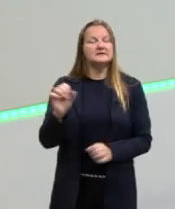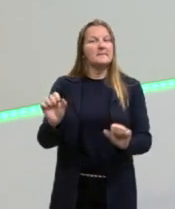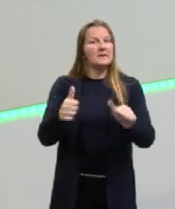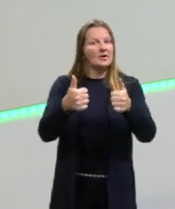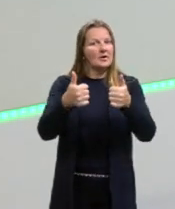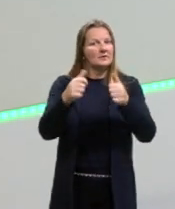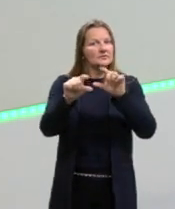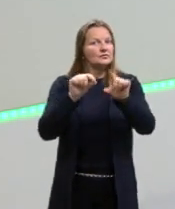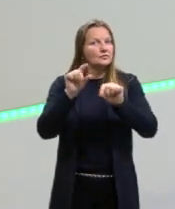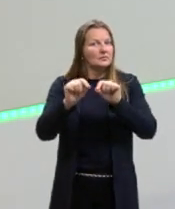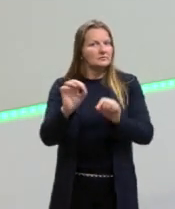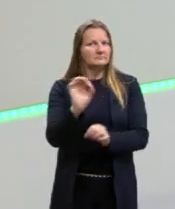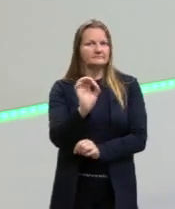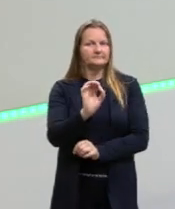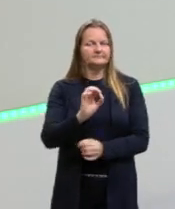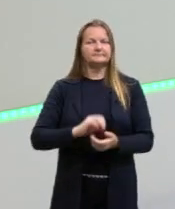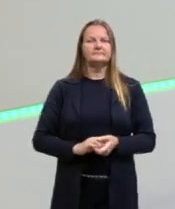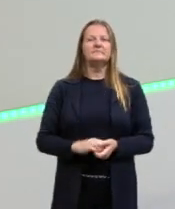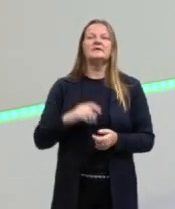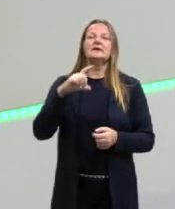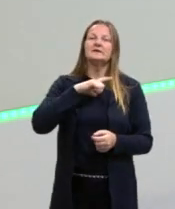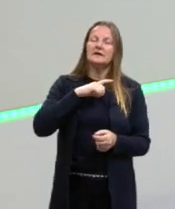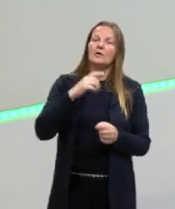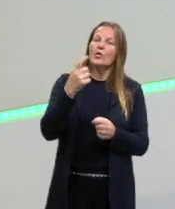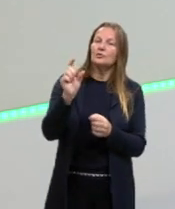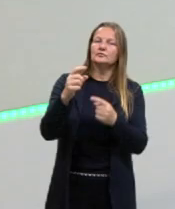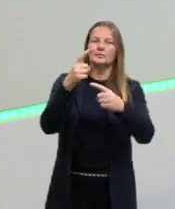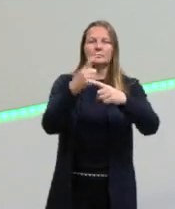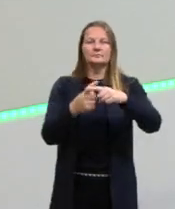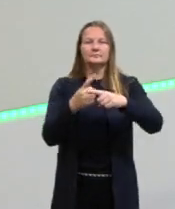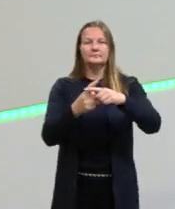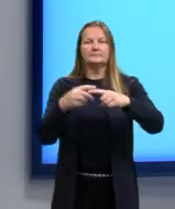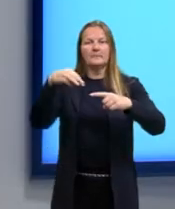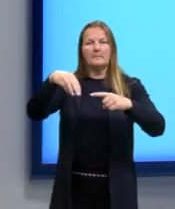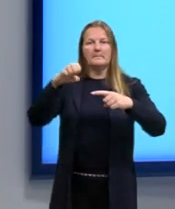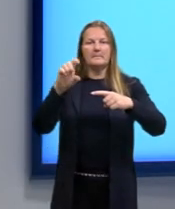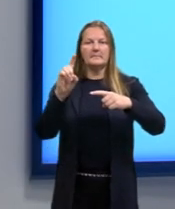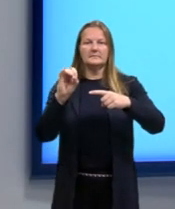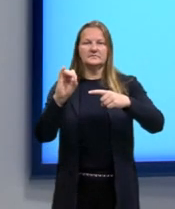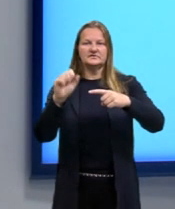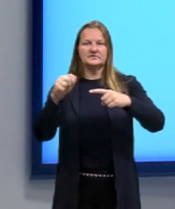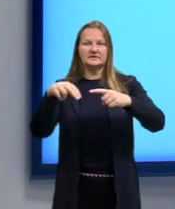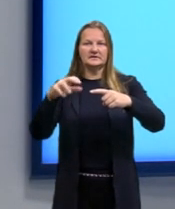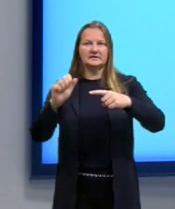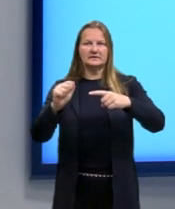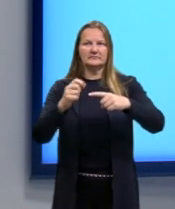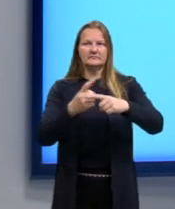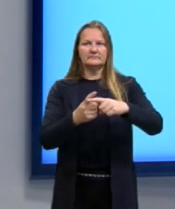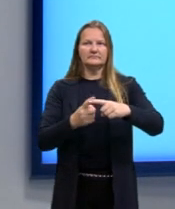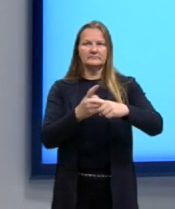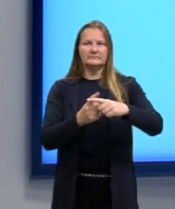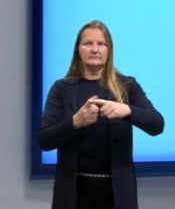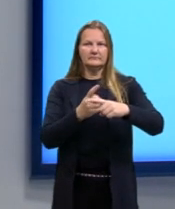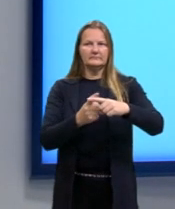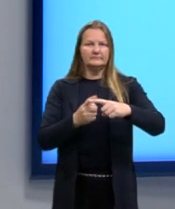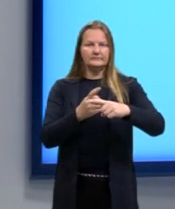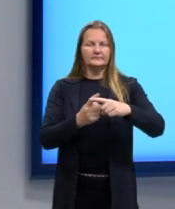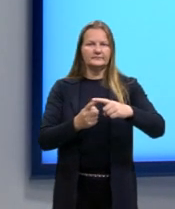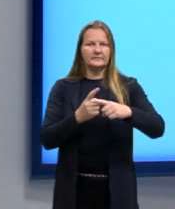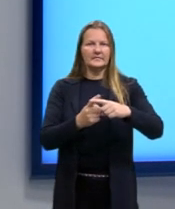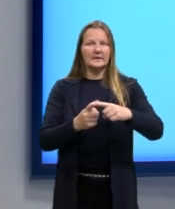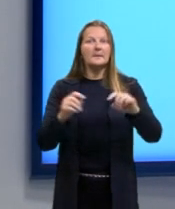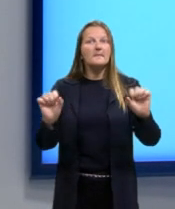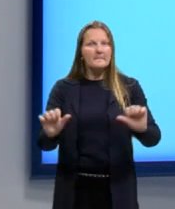opção E aí nós temos também a mediana né então é por isso que a mediana ela é uma medida